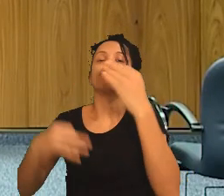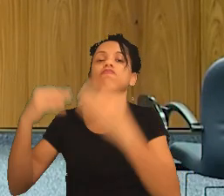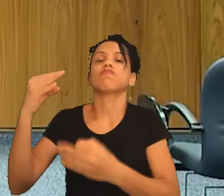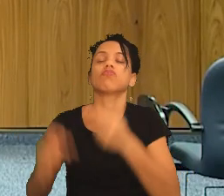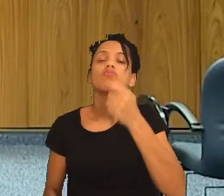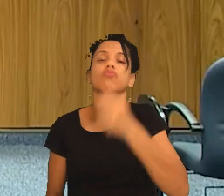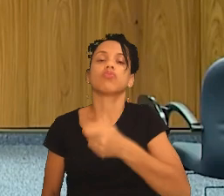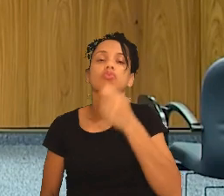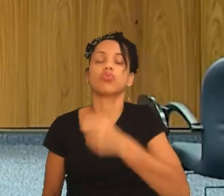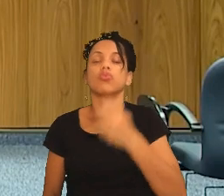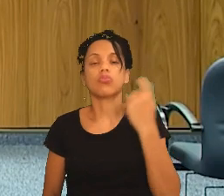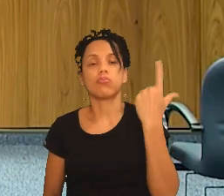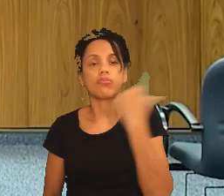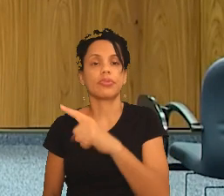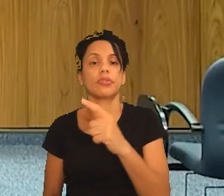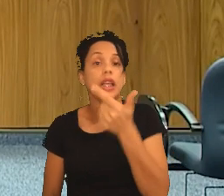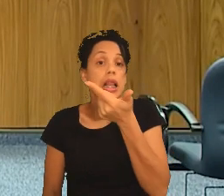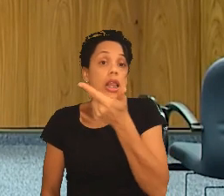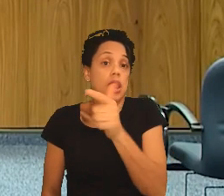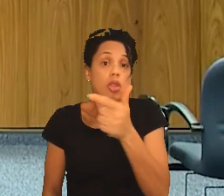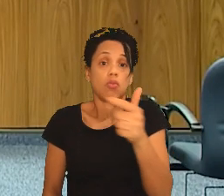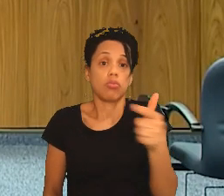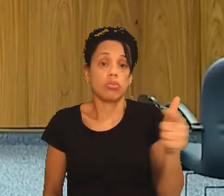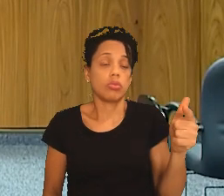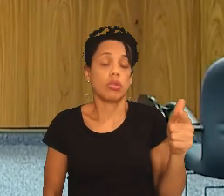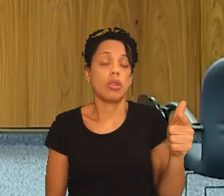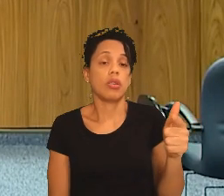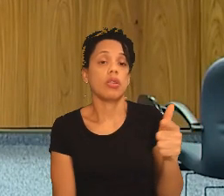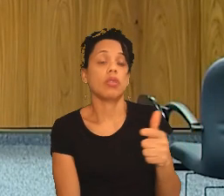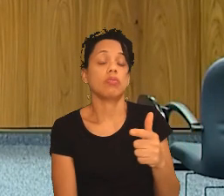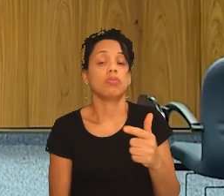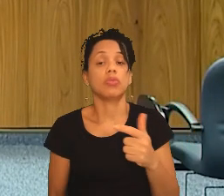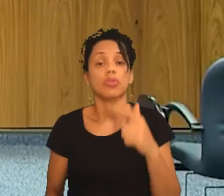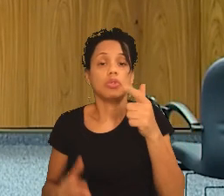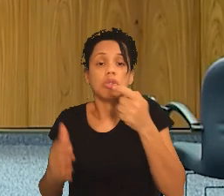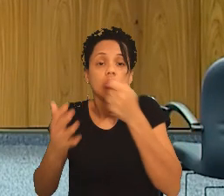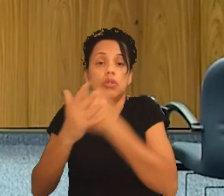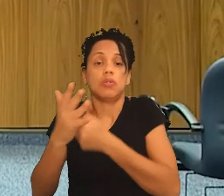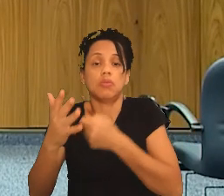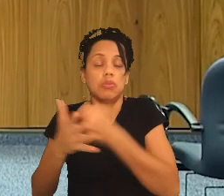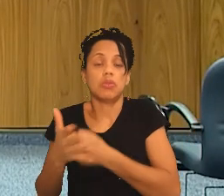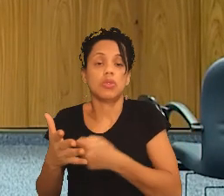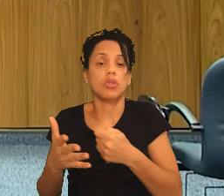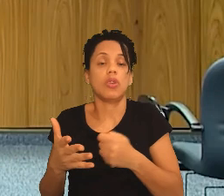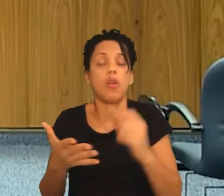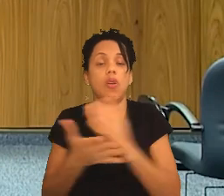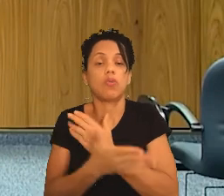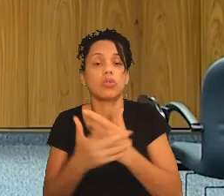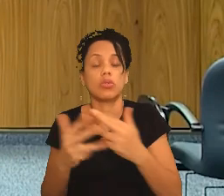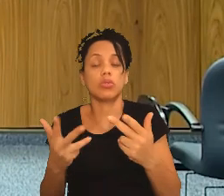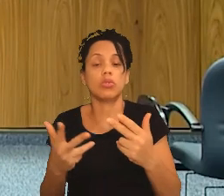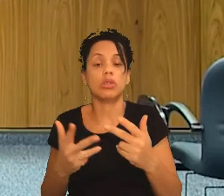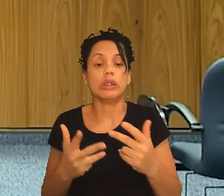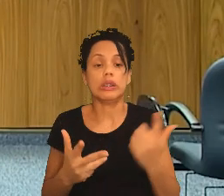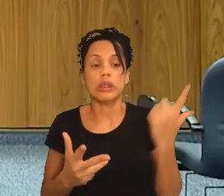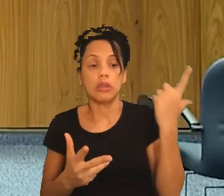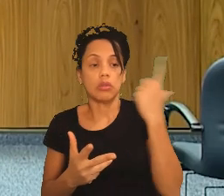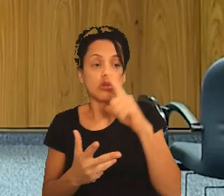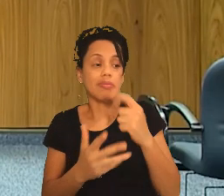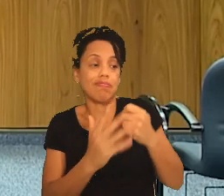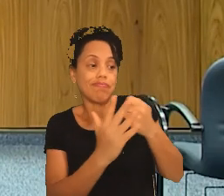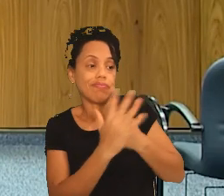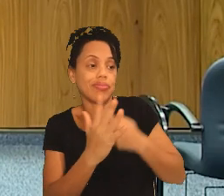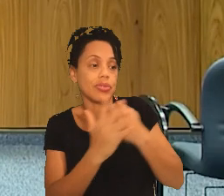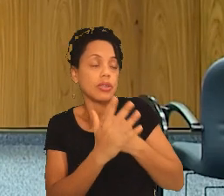as dificuldades que a Constituição, apesar de ser inovadora, não houve mudança de composição do tribunal, e o tribunal